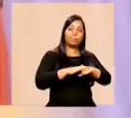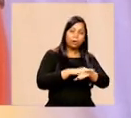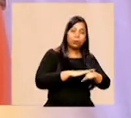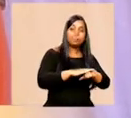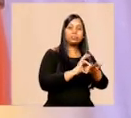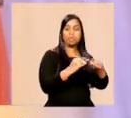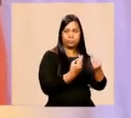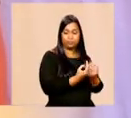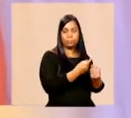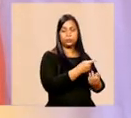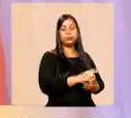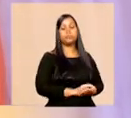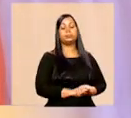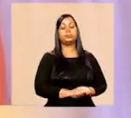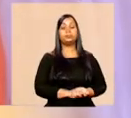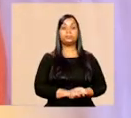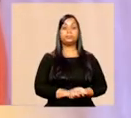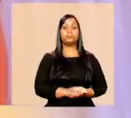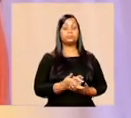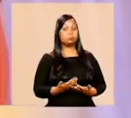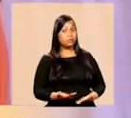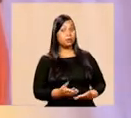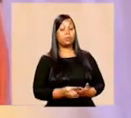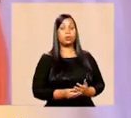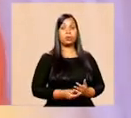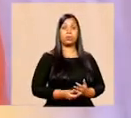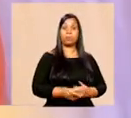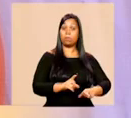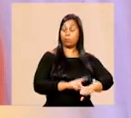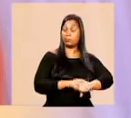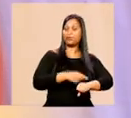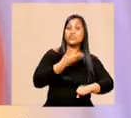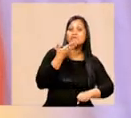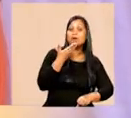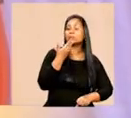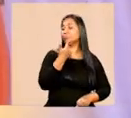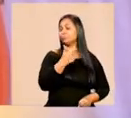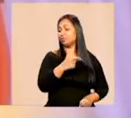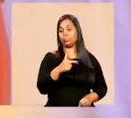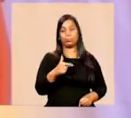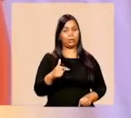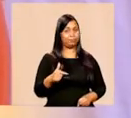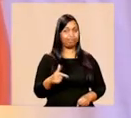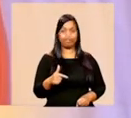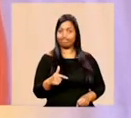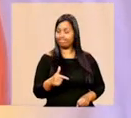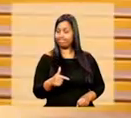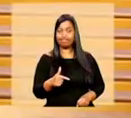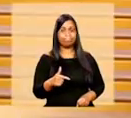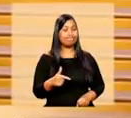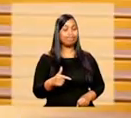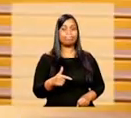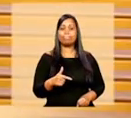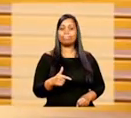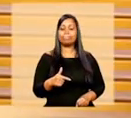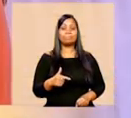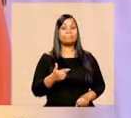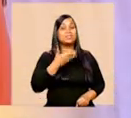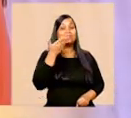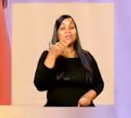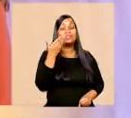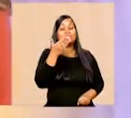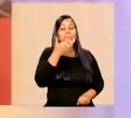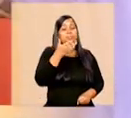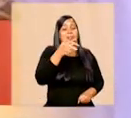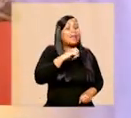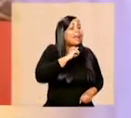vamos conversar com essas famílias, né? Obviamente não é um momento fácil. Para ninguém ali, né? Não